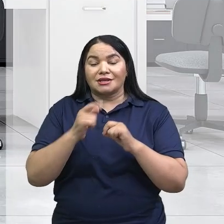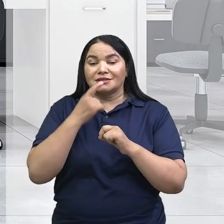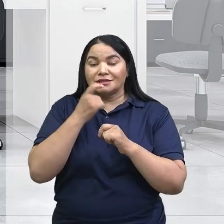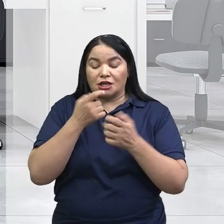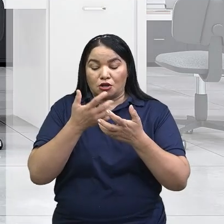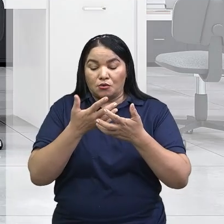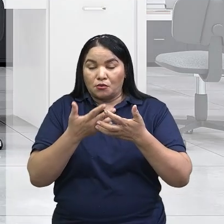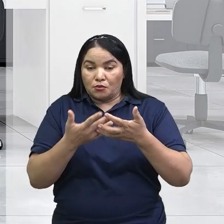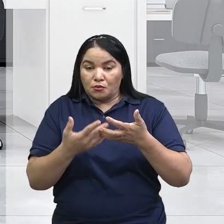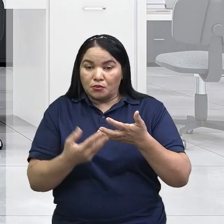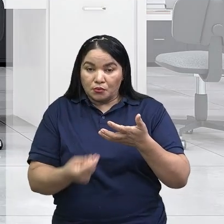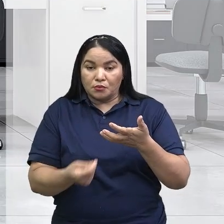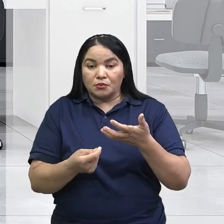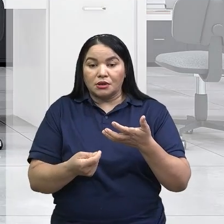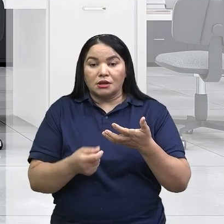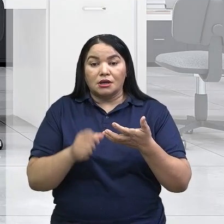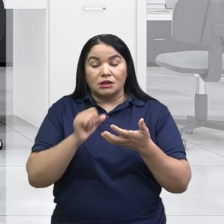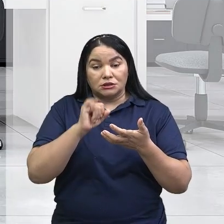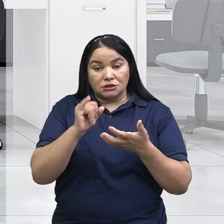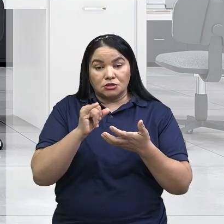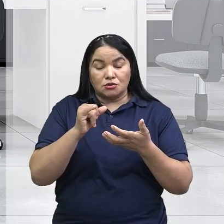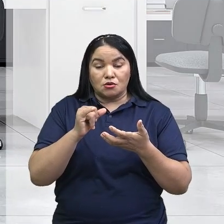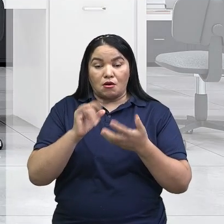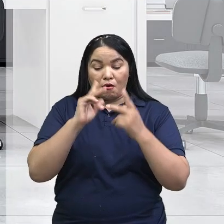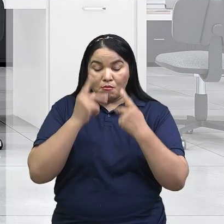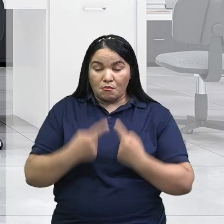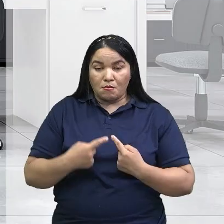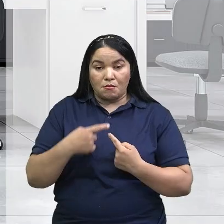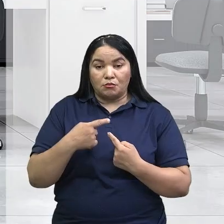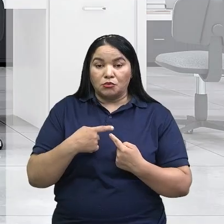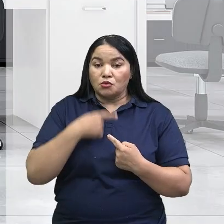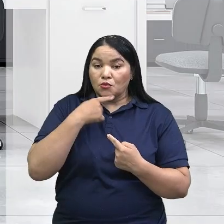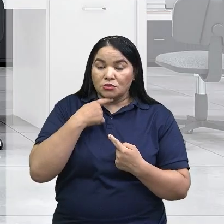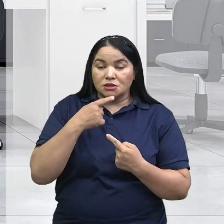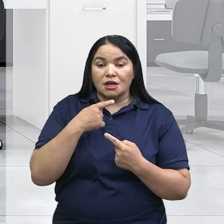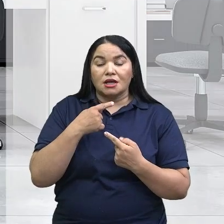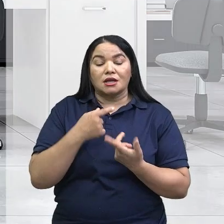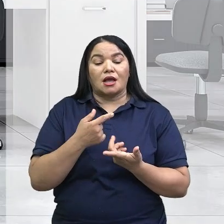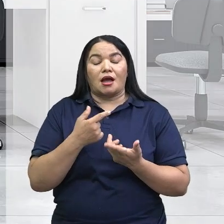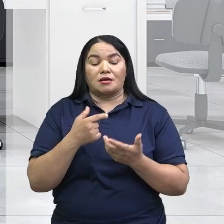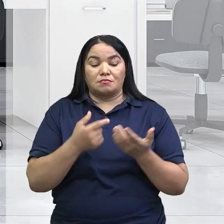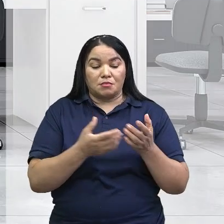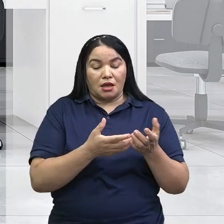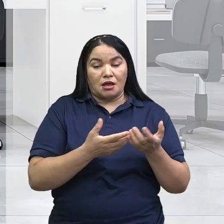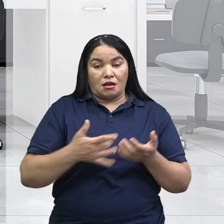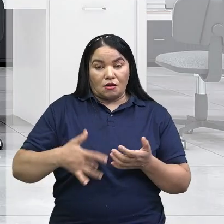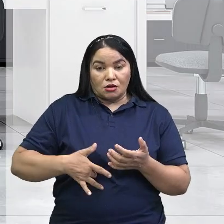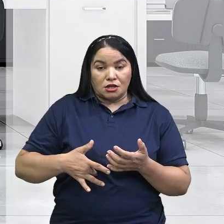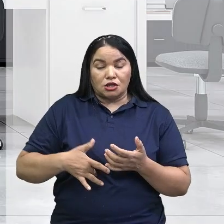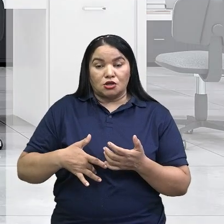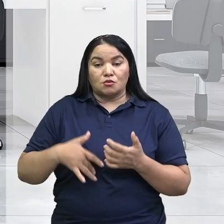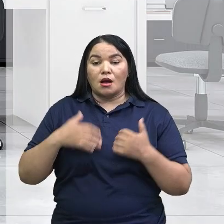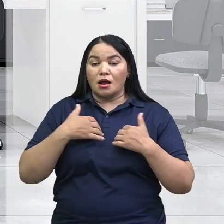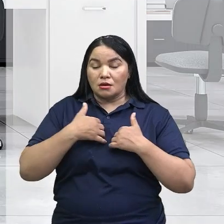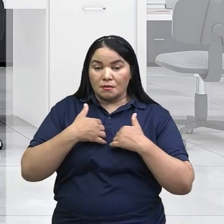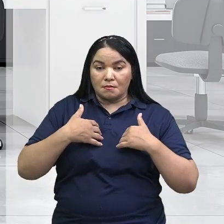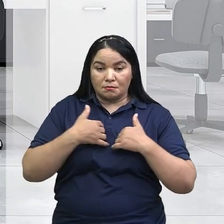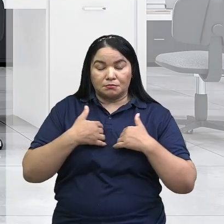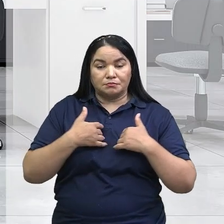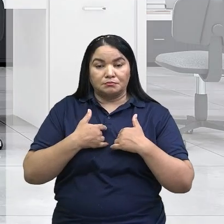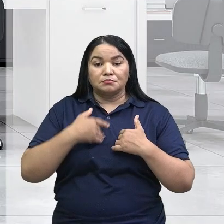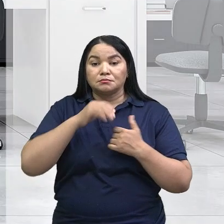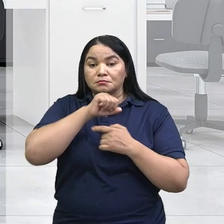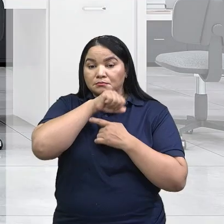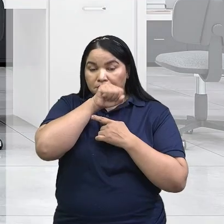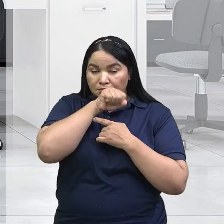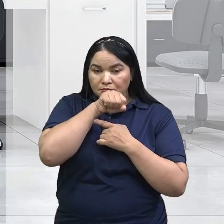estava funcionando adequadamente, pega ali de um outro animal e coloca ali naquela pessoa. Então, para isso, né, utiliza-se essas técnicas.